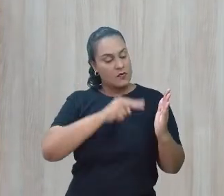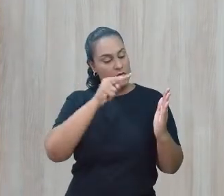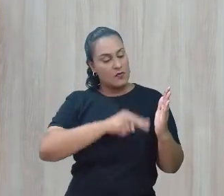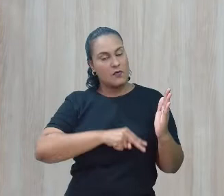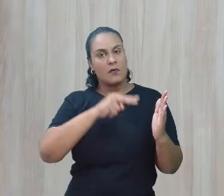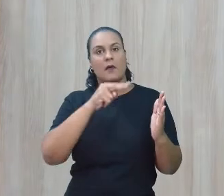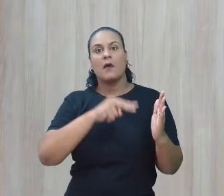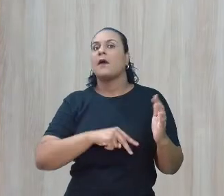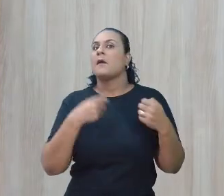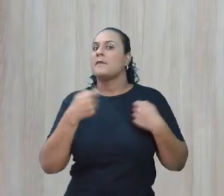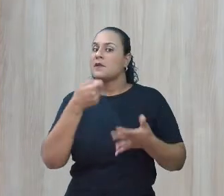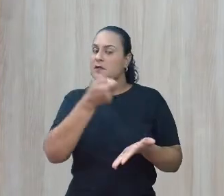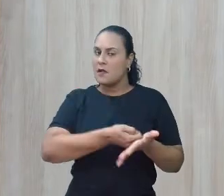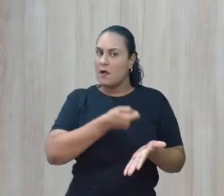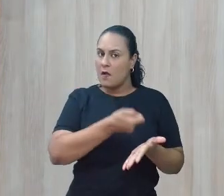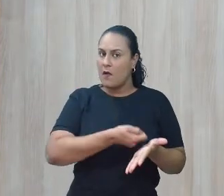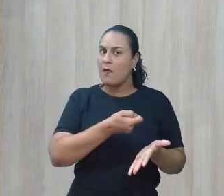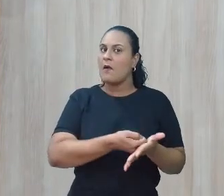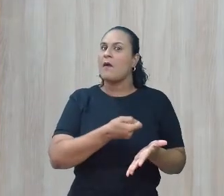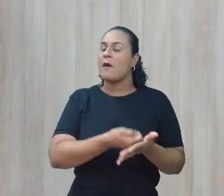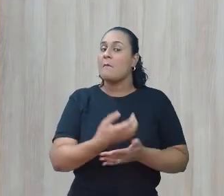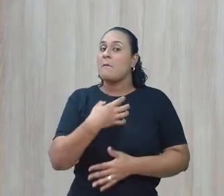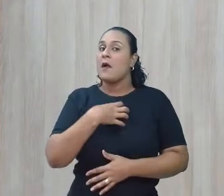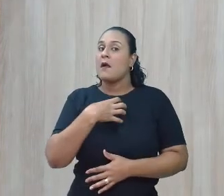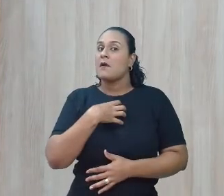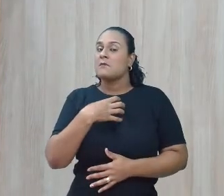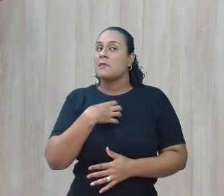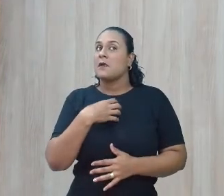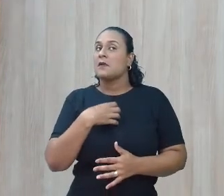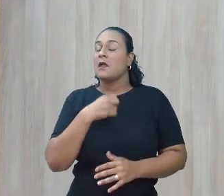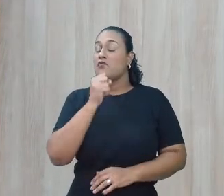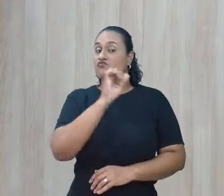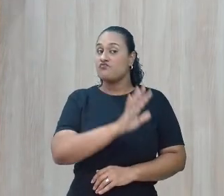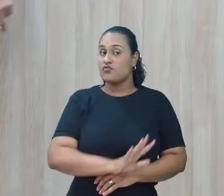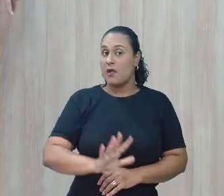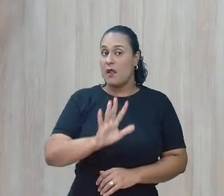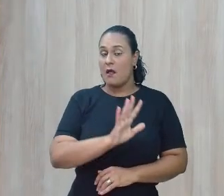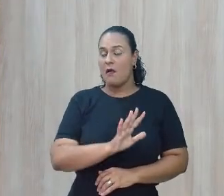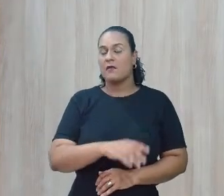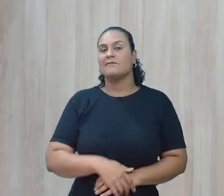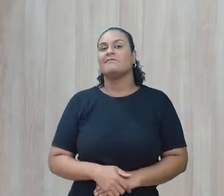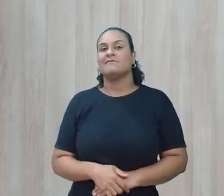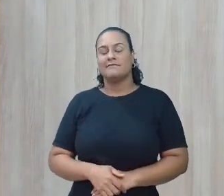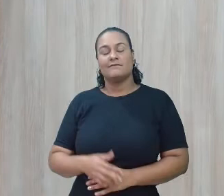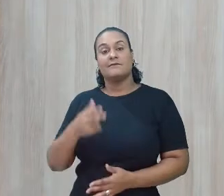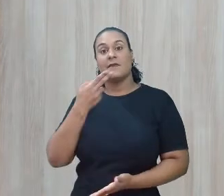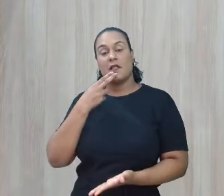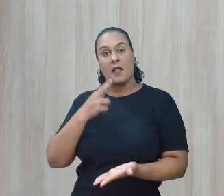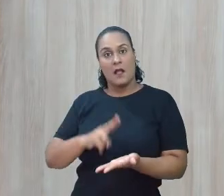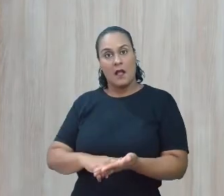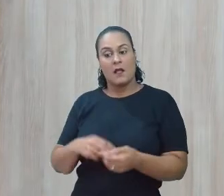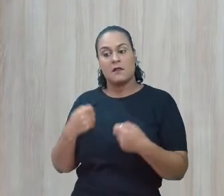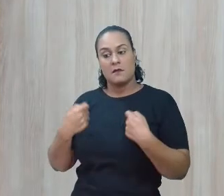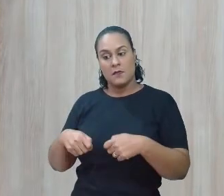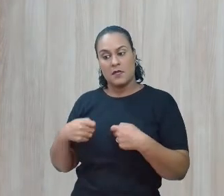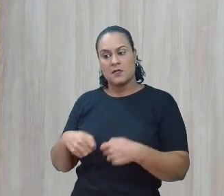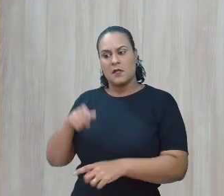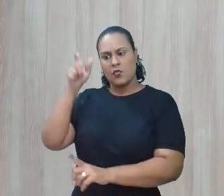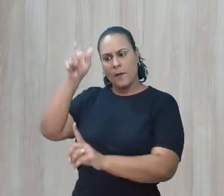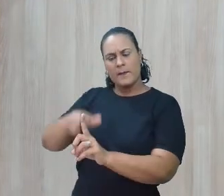precisa convencê-lo, mas de maneira universal. E na carta você precisa do quê? Do destinatário, você precisa marcar essa